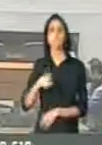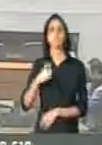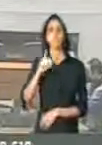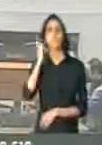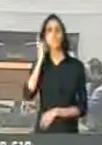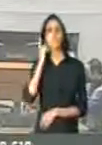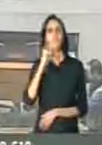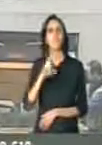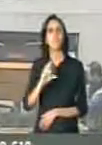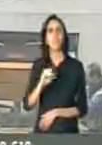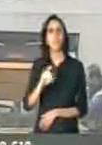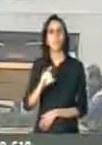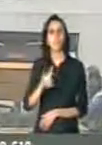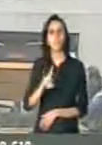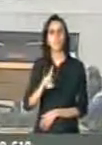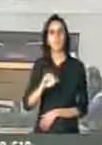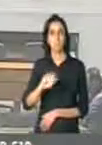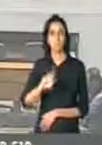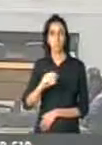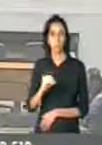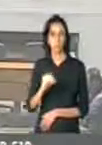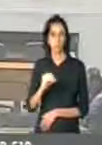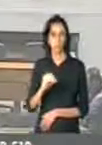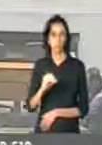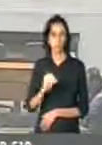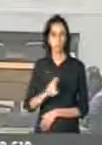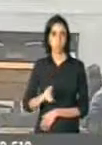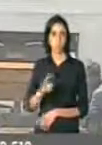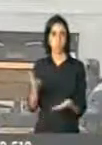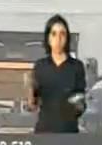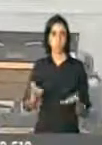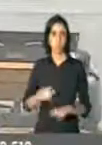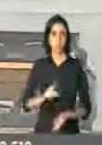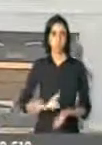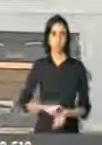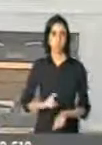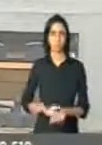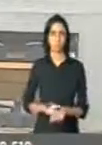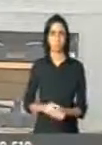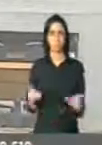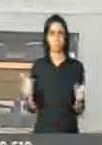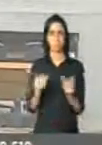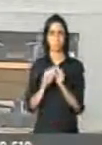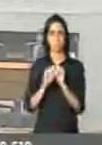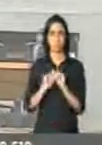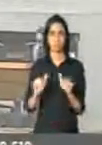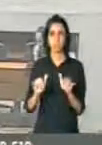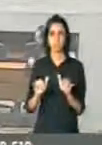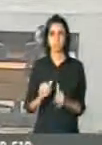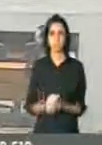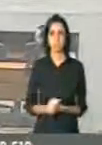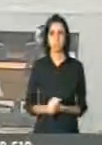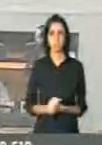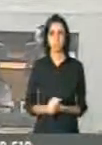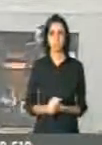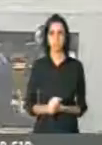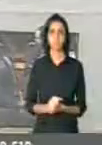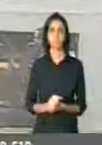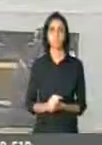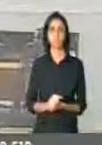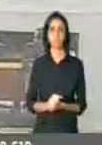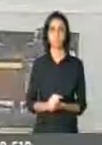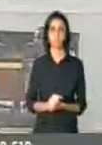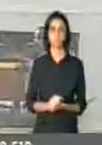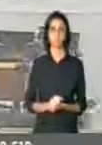na tribuna da esquerda, para usar também seu tempo nas breves comunicações por 3 minutos. Tem Vossa Excelência a palavra, deputado